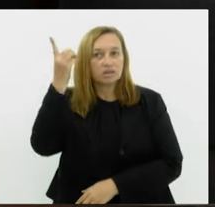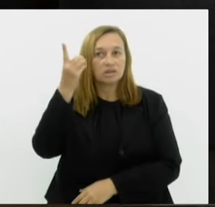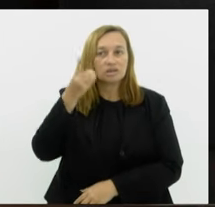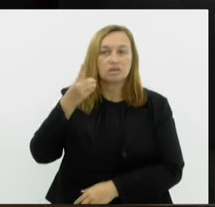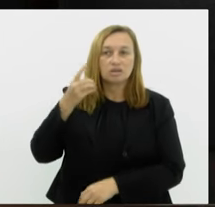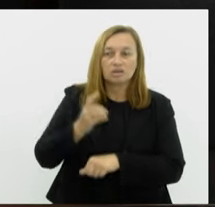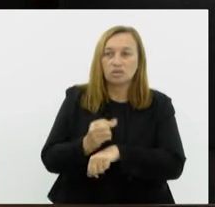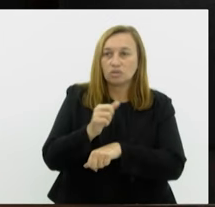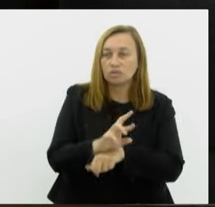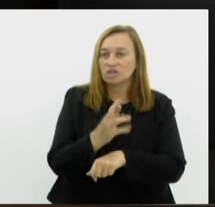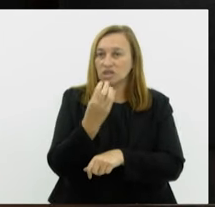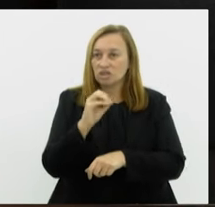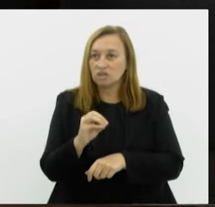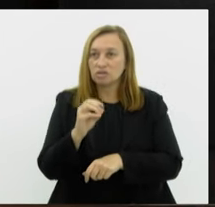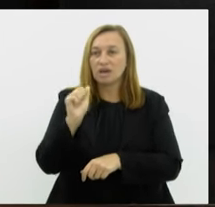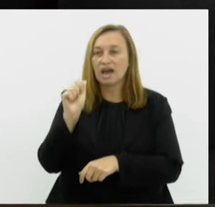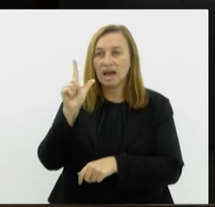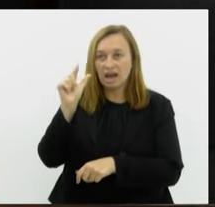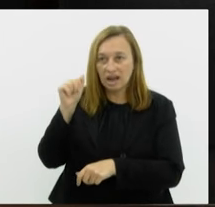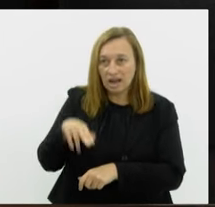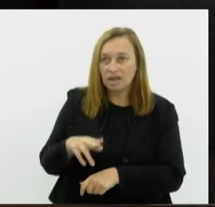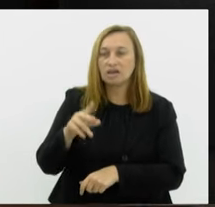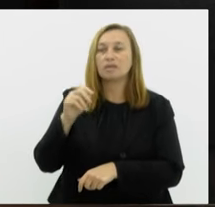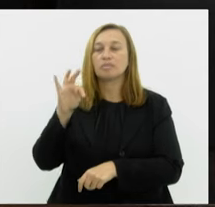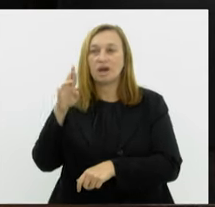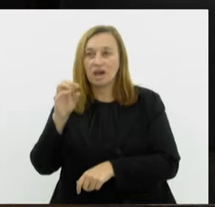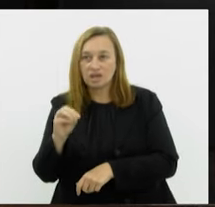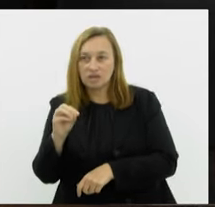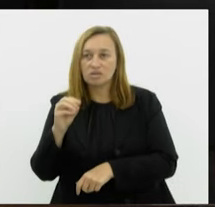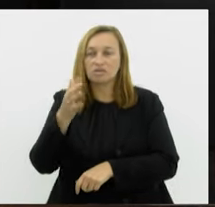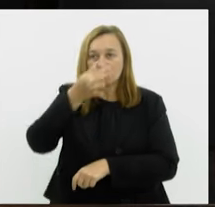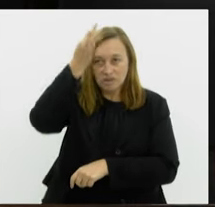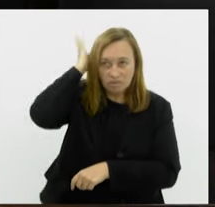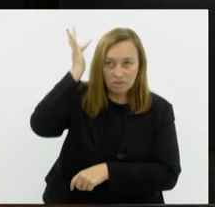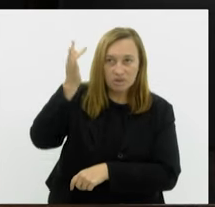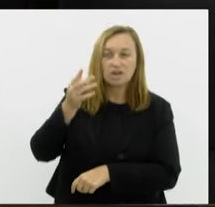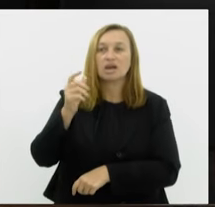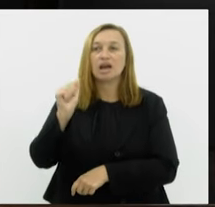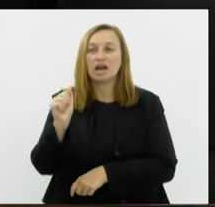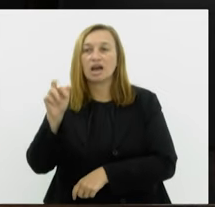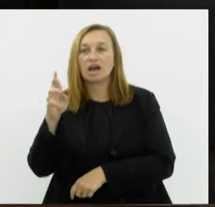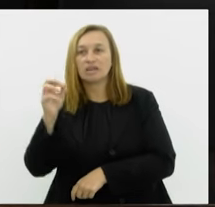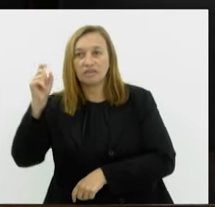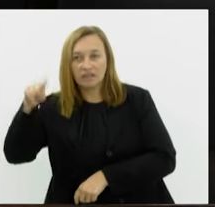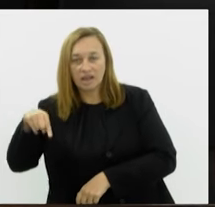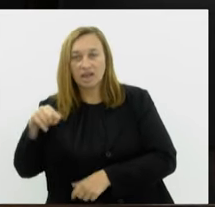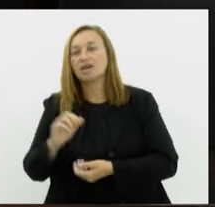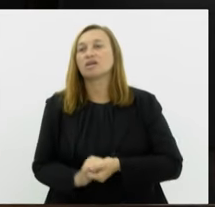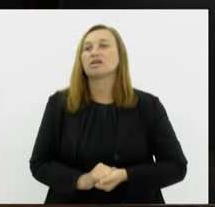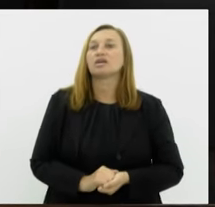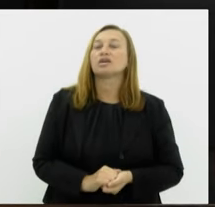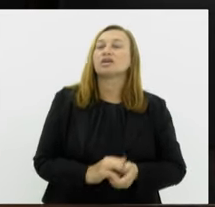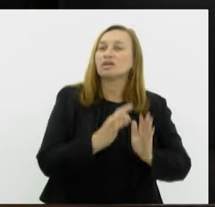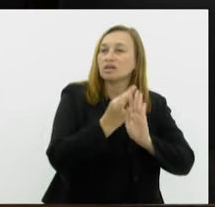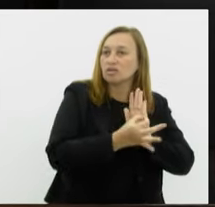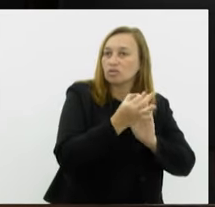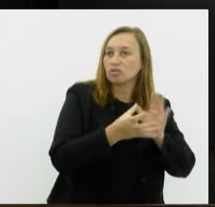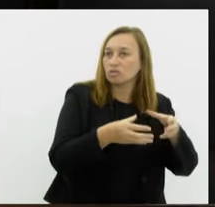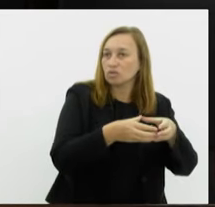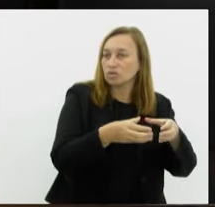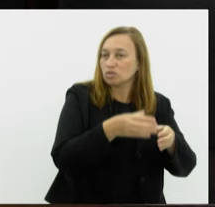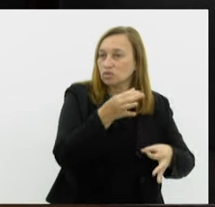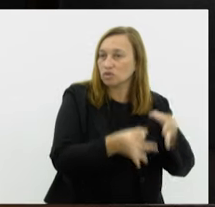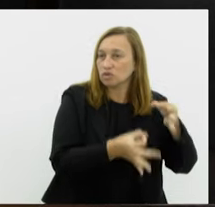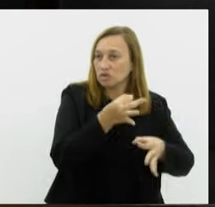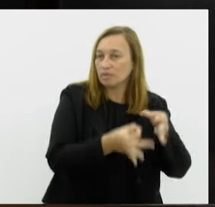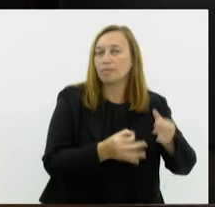doutor Serginho, Alan Lopes, Márcio Gualberto, Fred Pacheco e André Correia, pendendo de pareceres das comissões